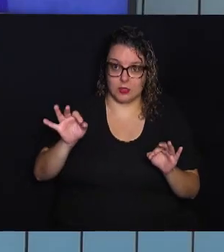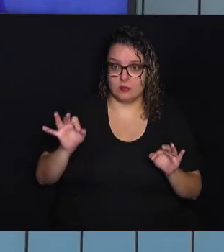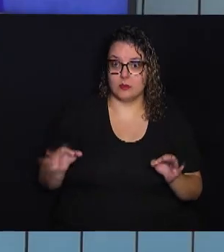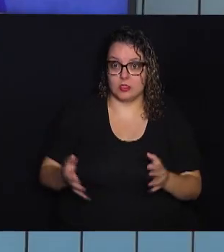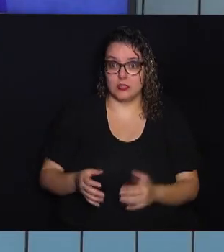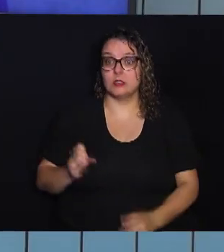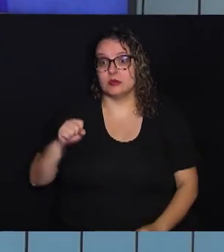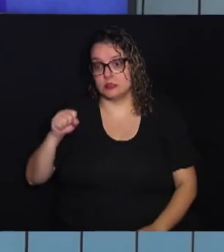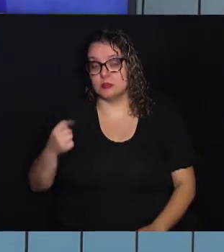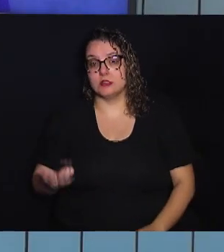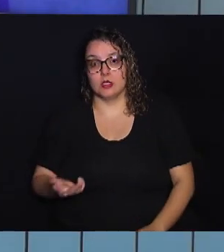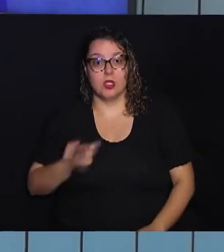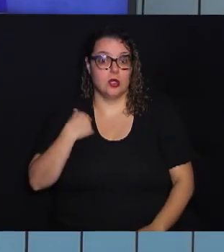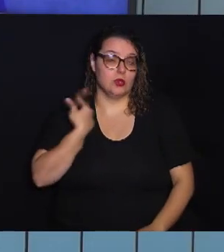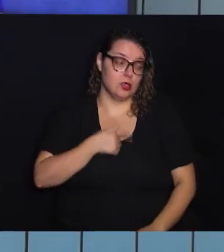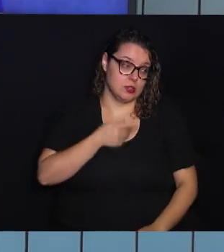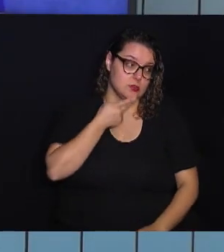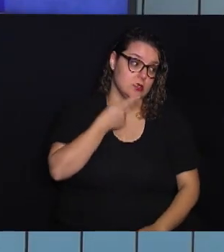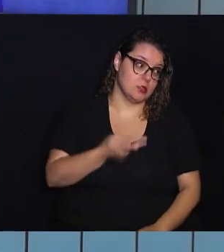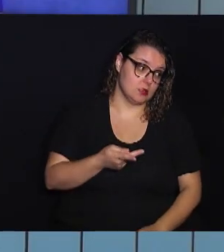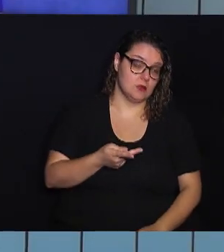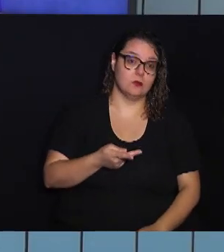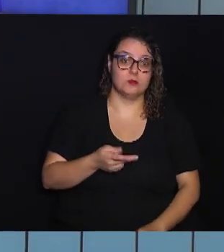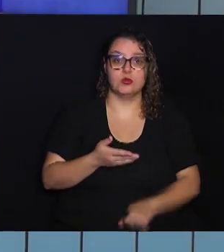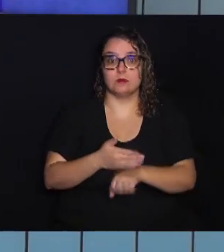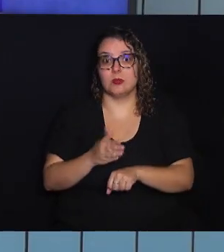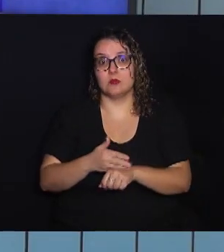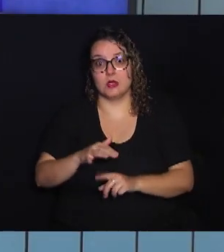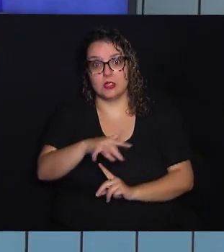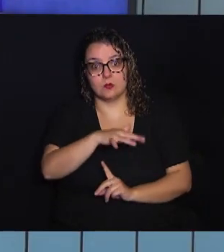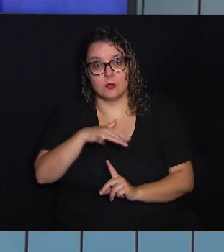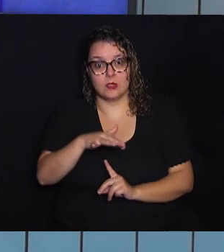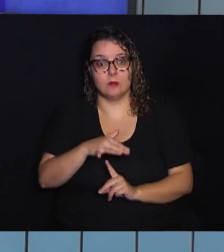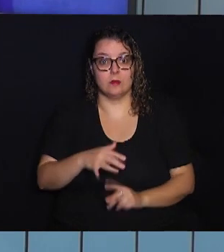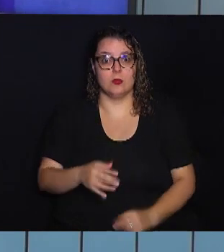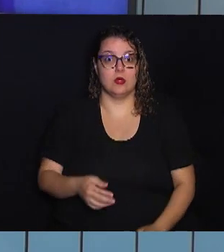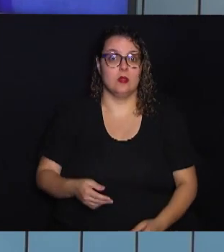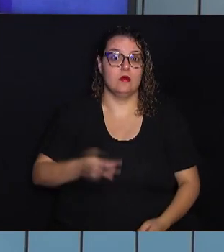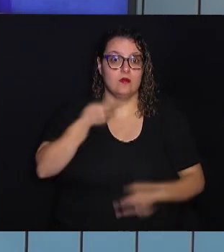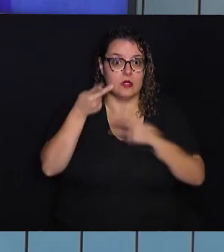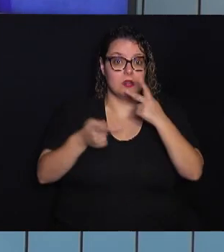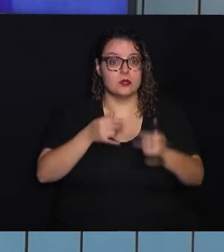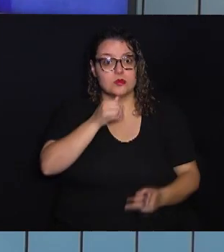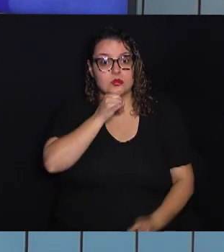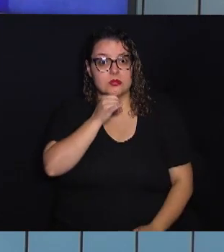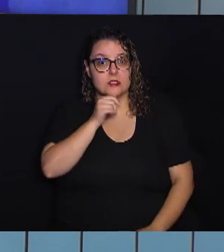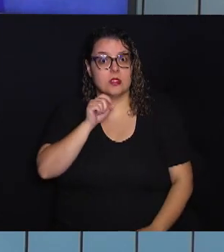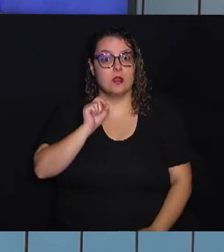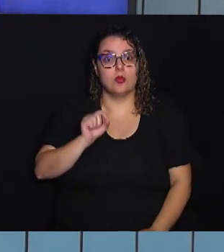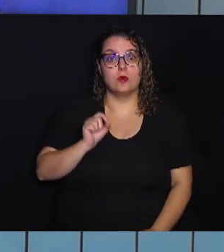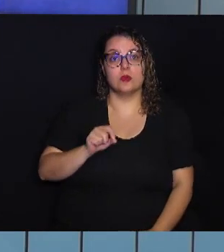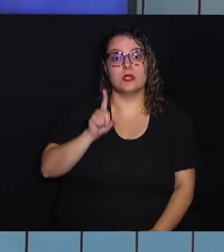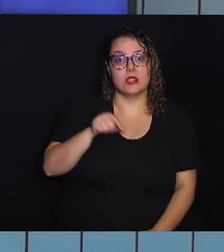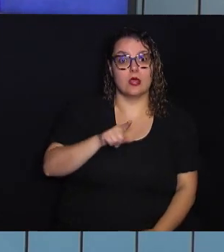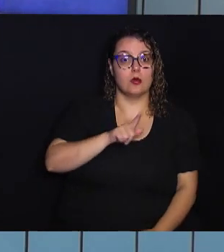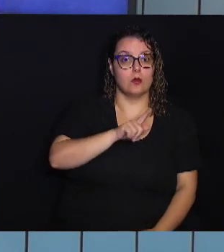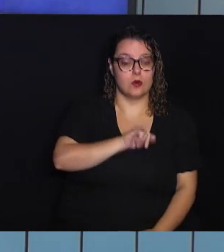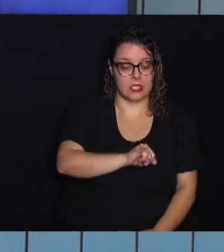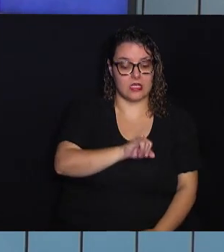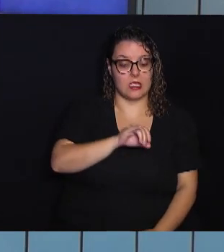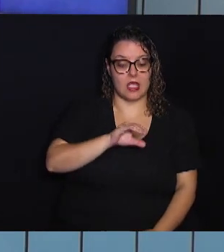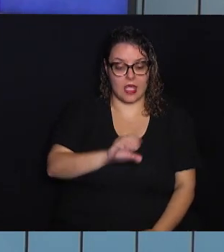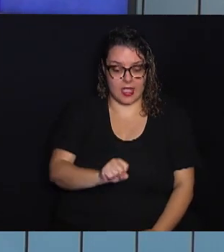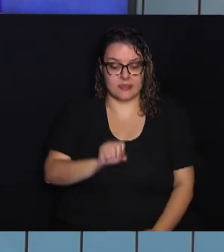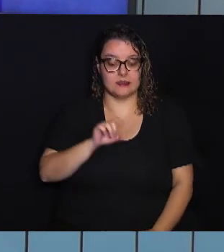desafios são proporcionais, né? Eu queria, já que a gente falou bastante sobre as práticas ambientais, queria que você desse exemplos do que seria